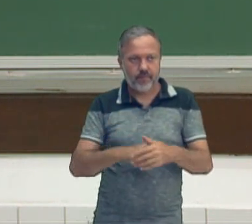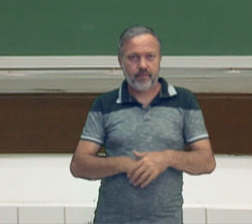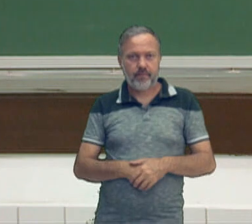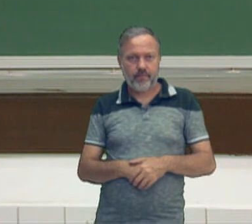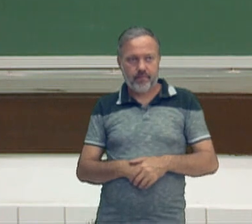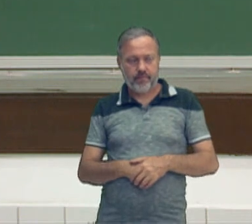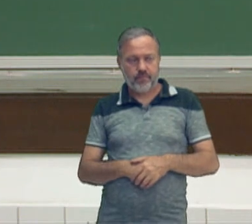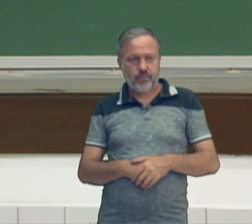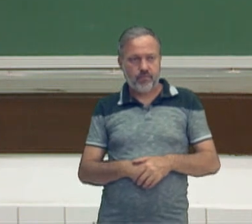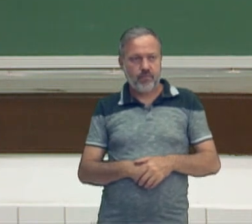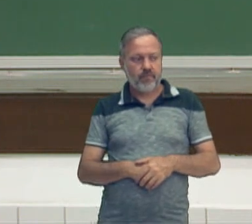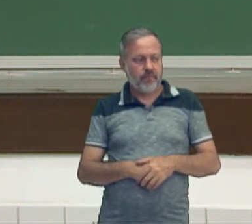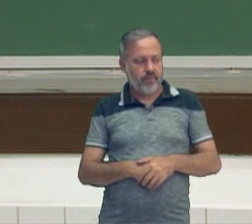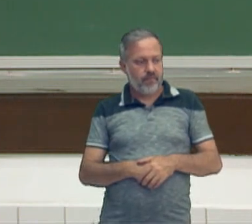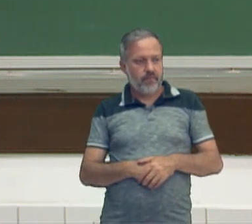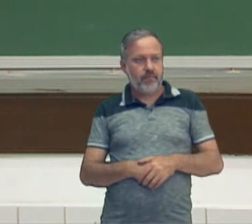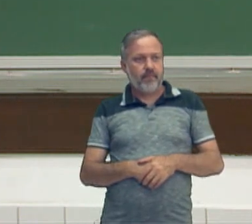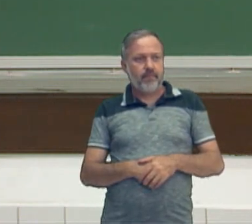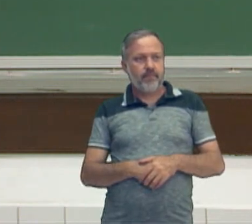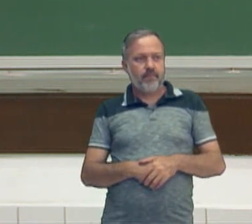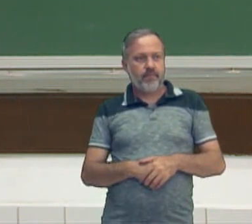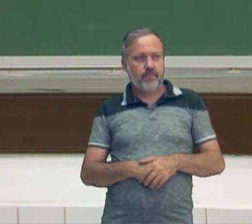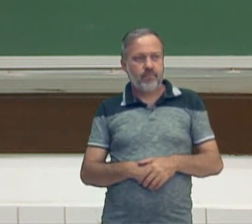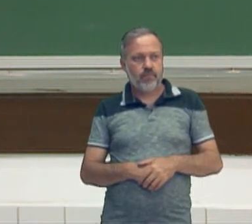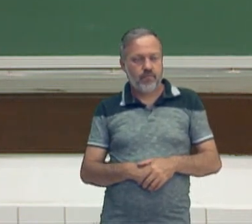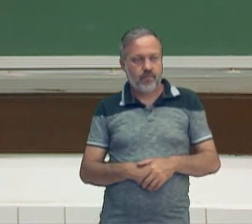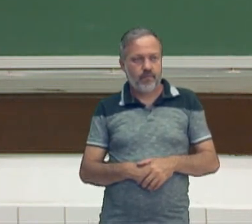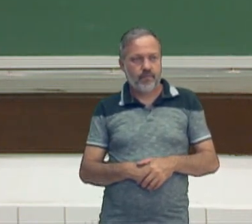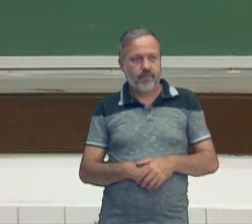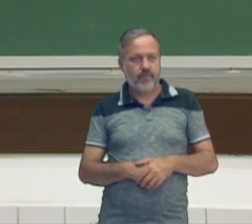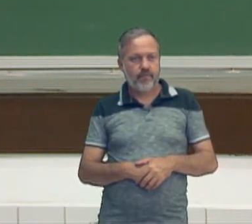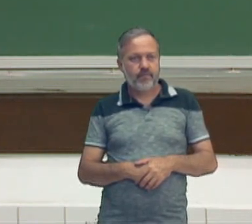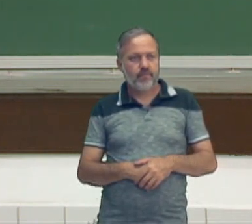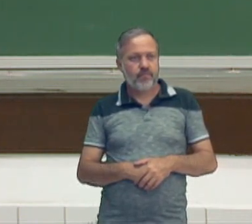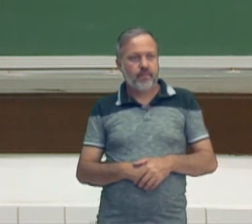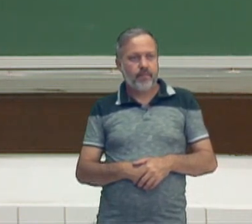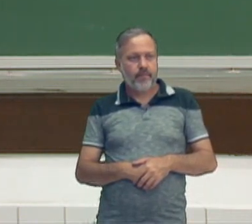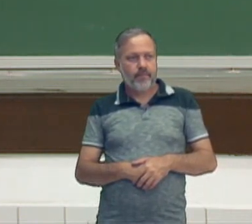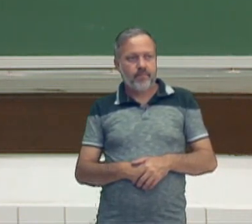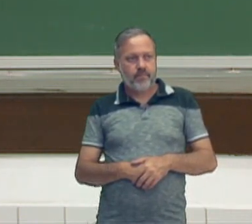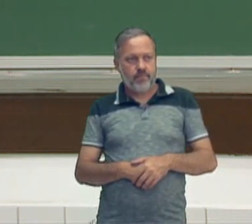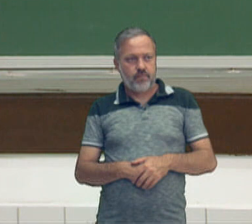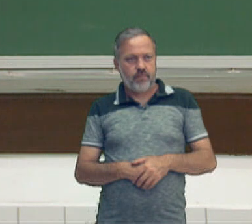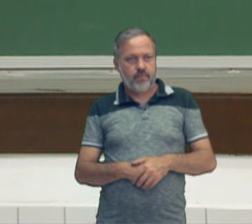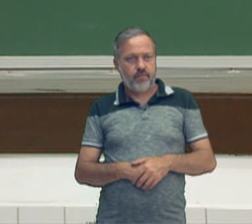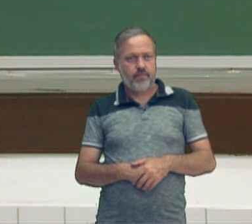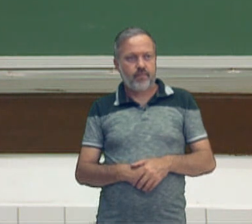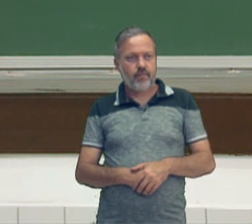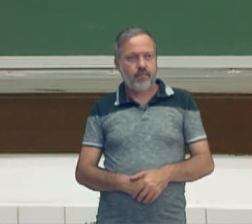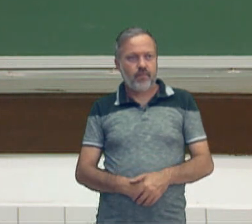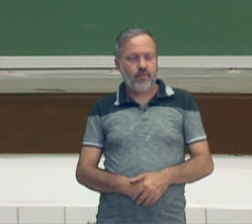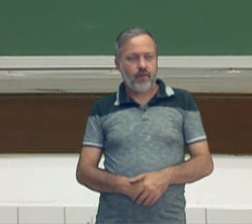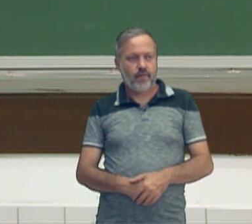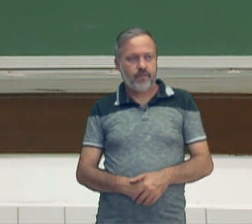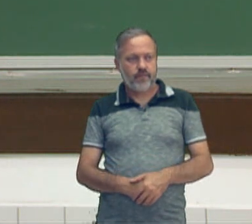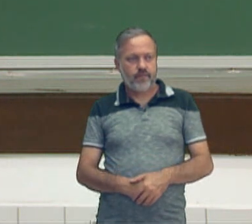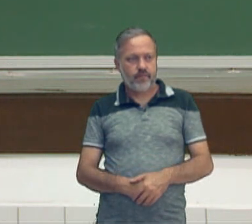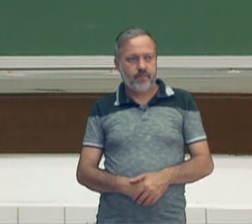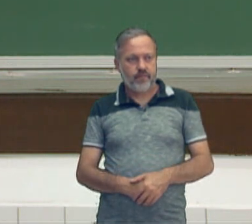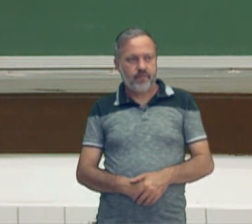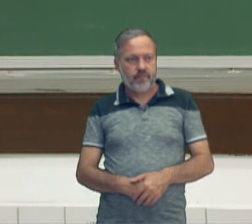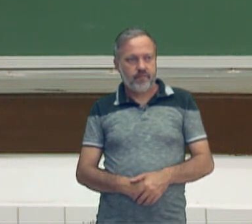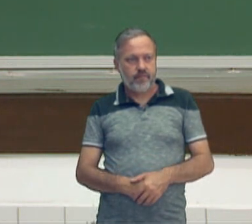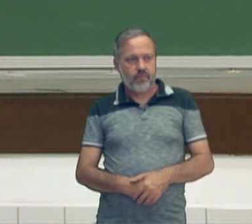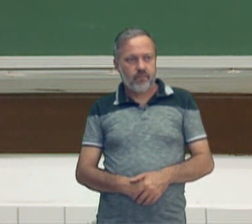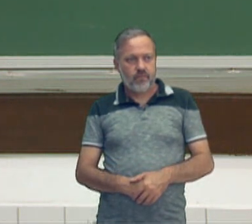imigrante e nem um emigrante. Beleza essa parte, gente? Eu acho que ficou bem legal, né? Então vamos dar uma